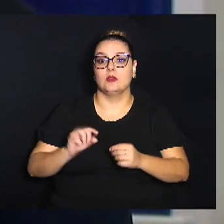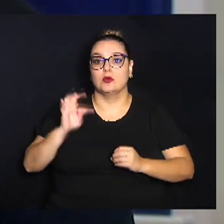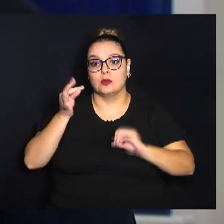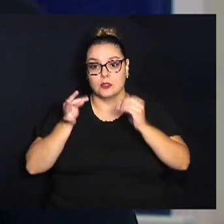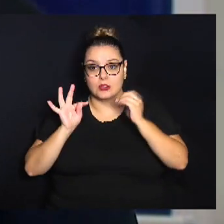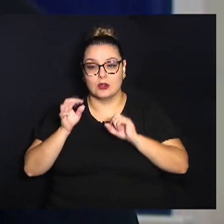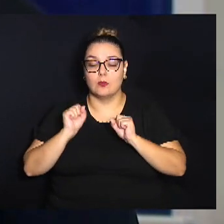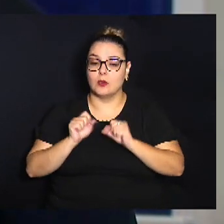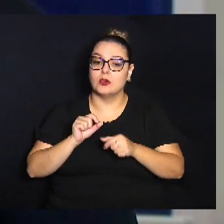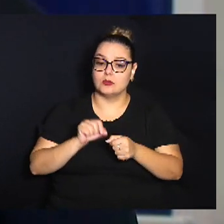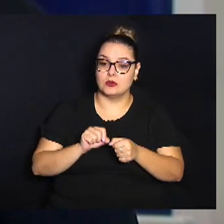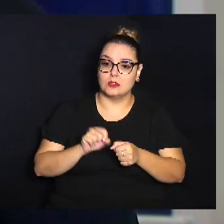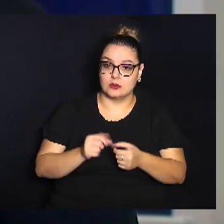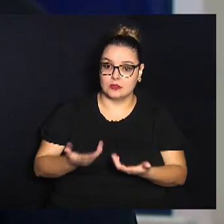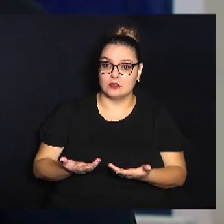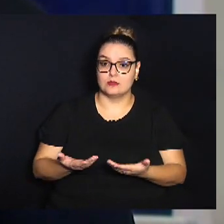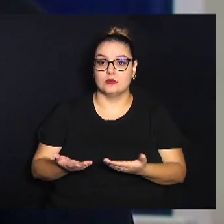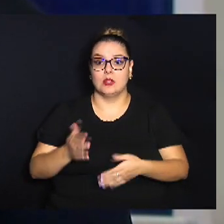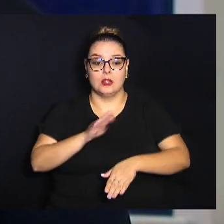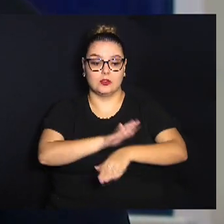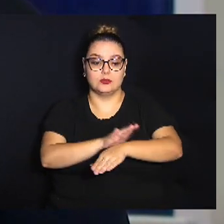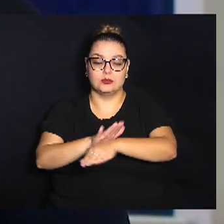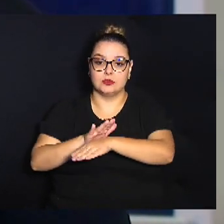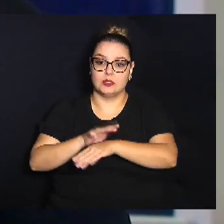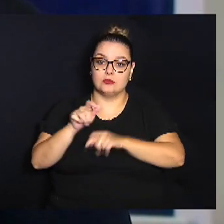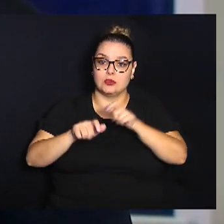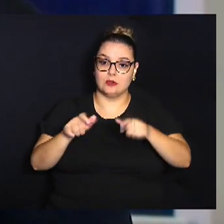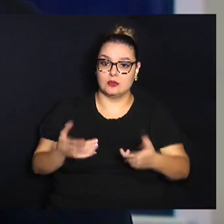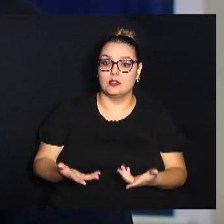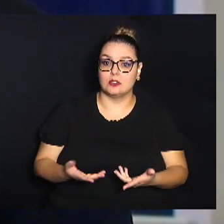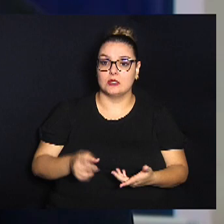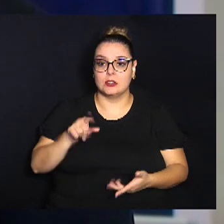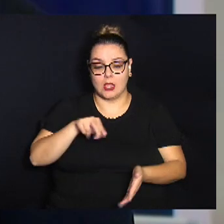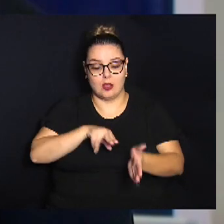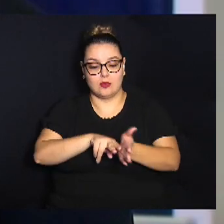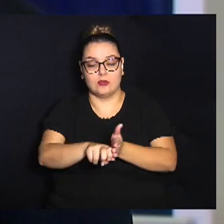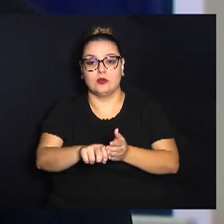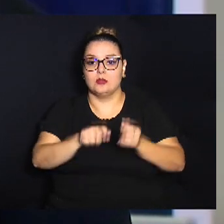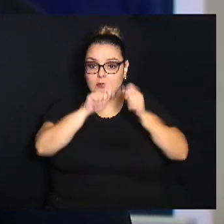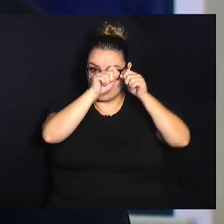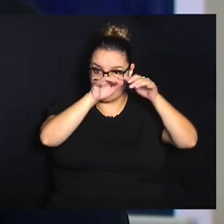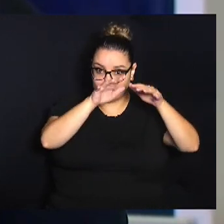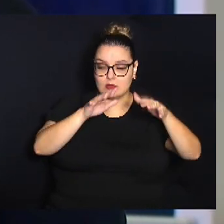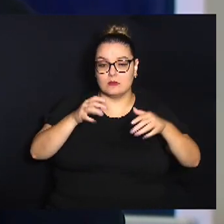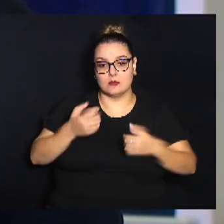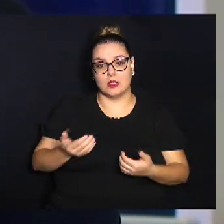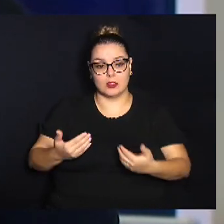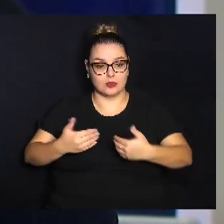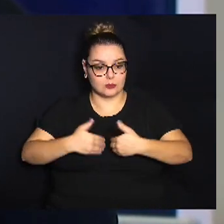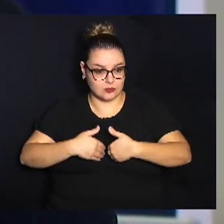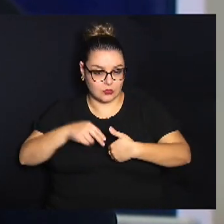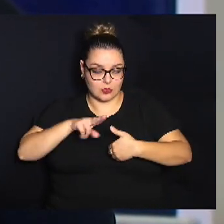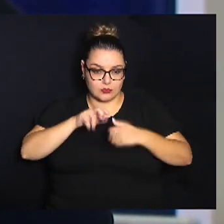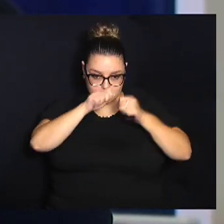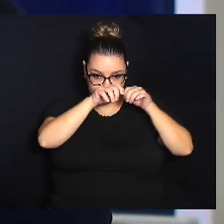pode fazer na intervenção dessas pessoas que são diagnosticadas do espectro autismo. E assim que